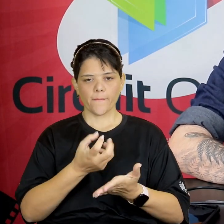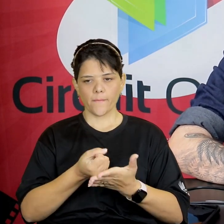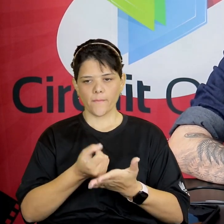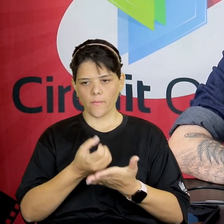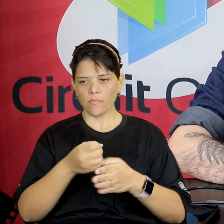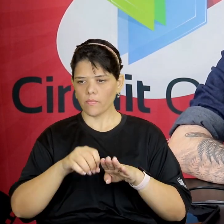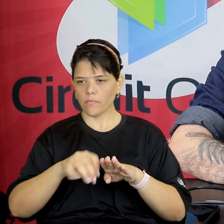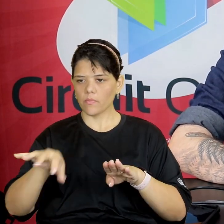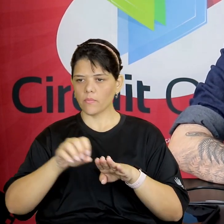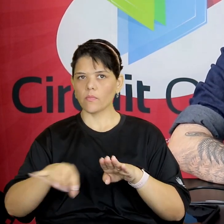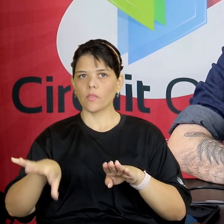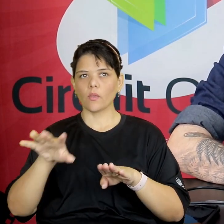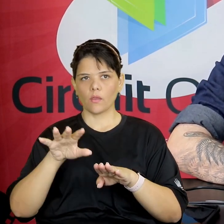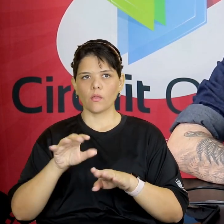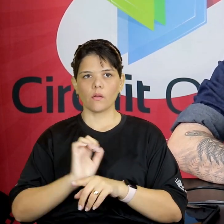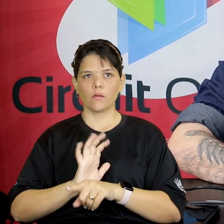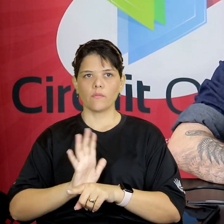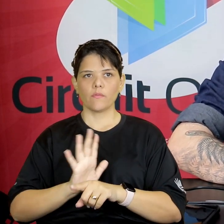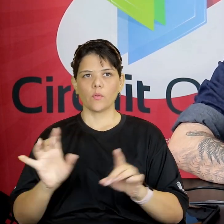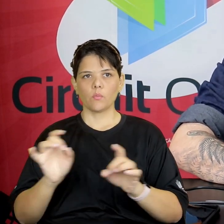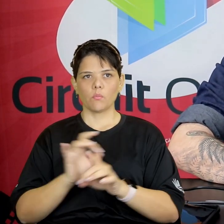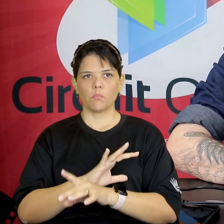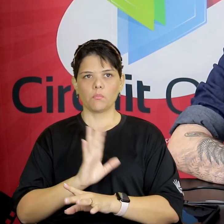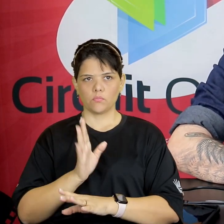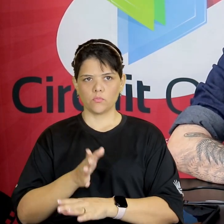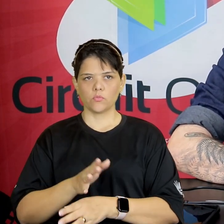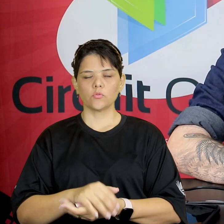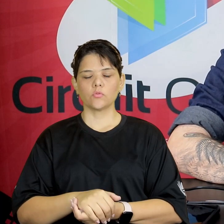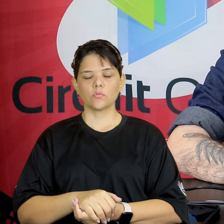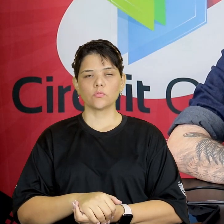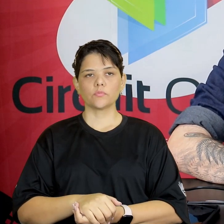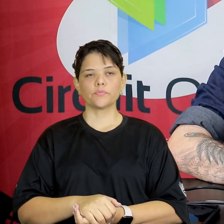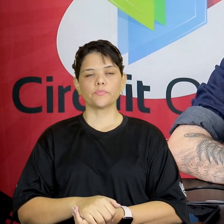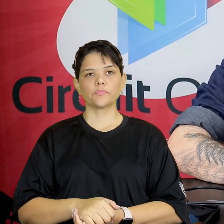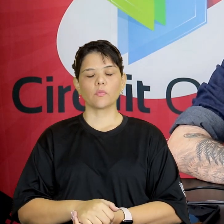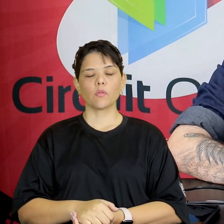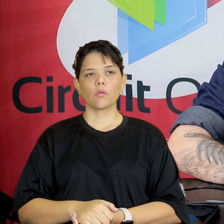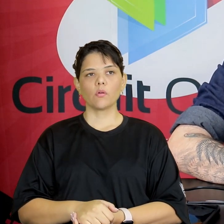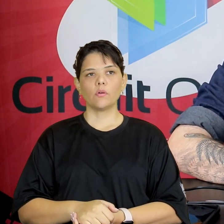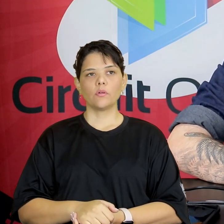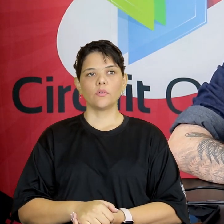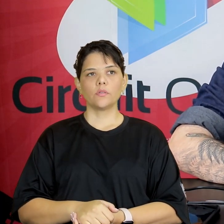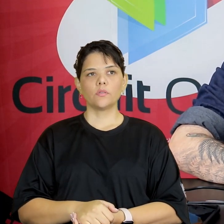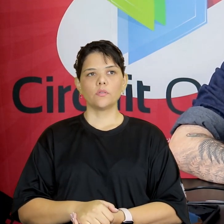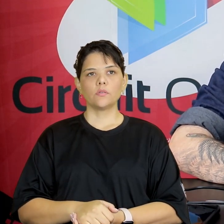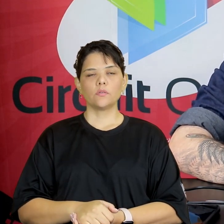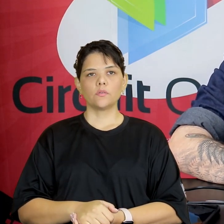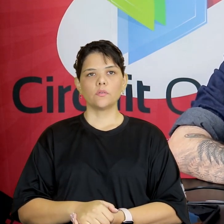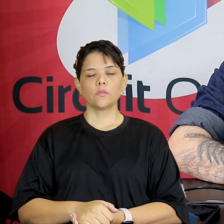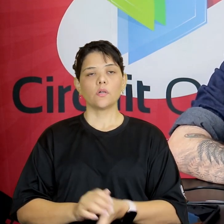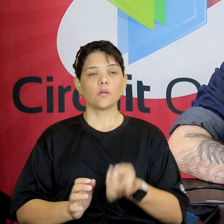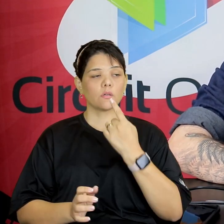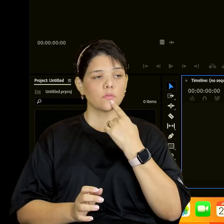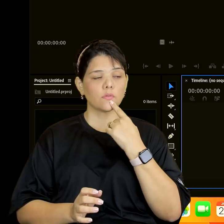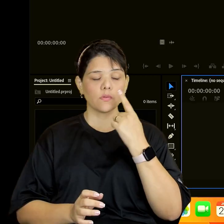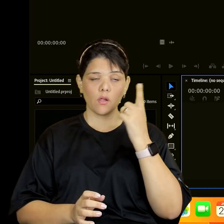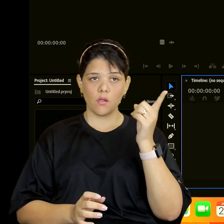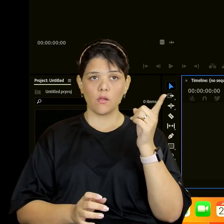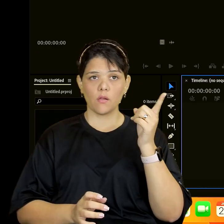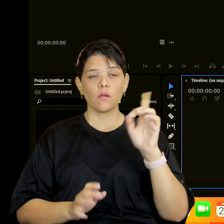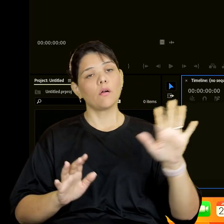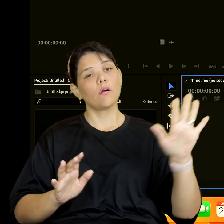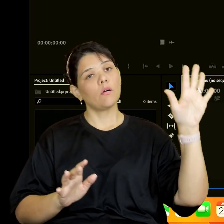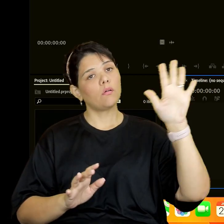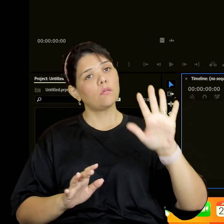Beleza? Então, ok. Essa aqui é a interface do Premiere. Assim que você abre ele a